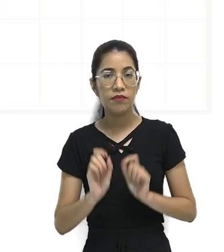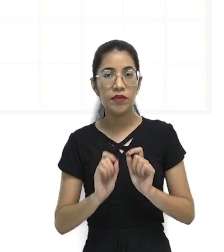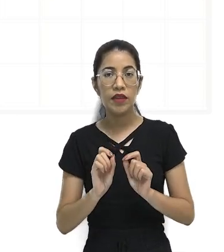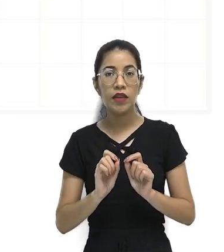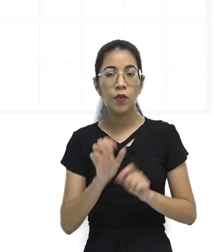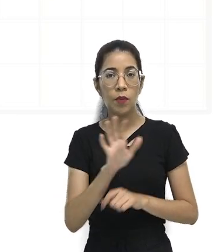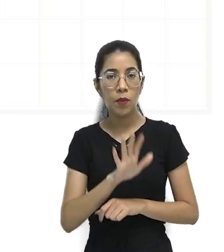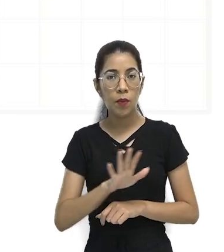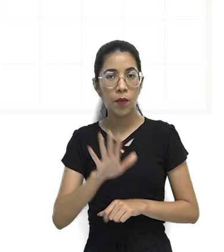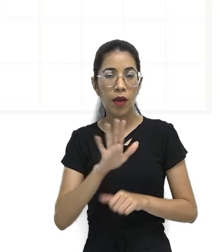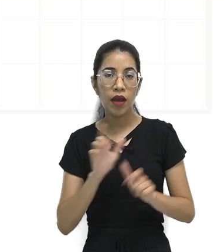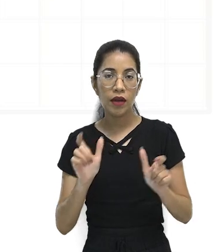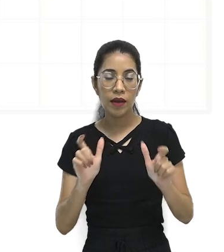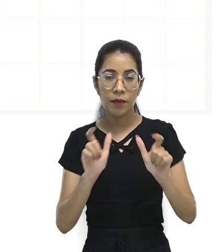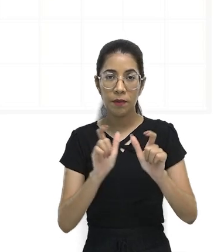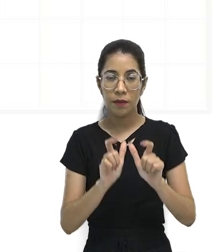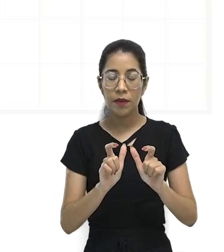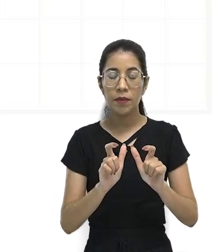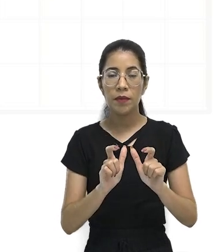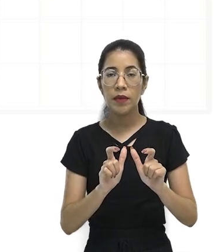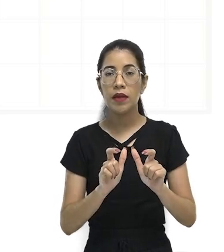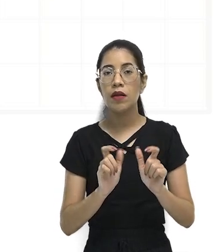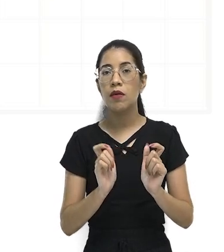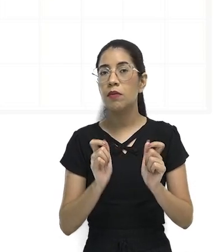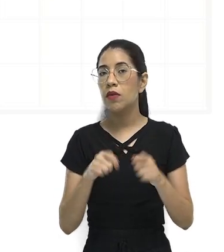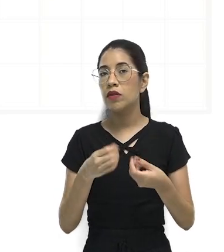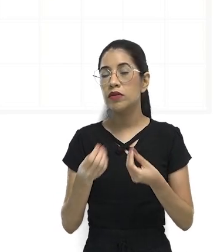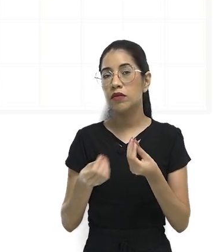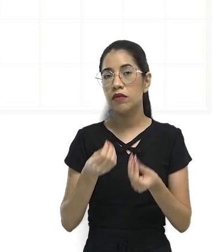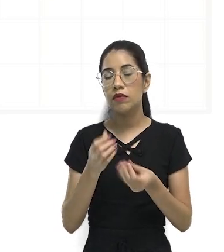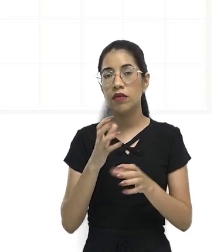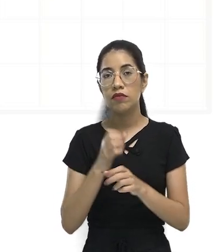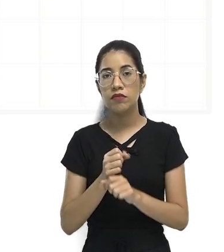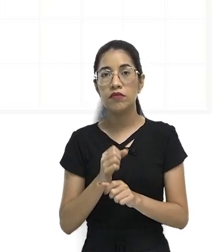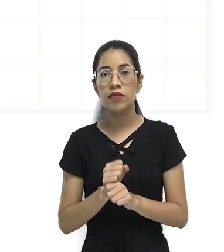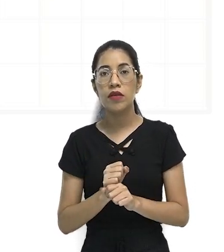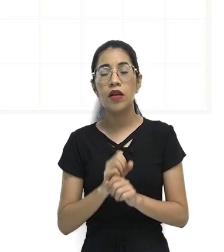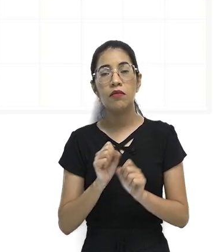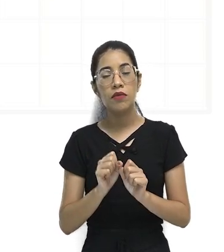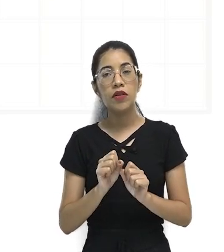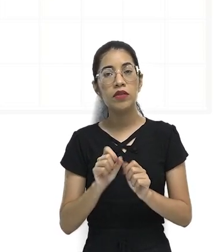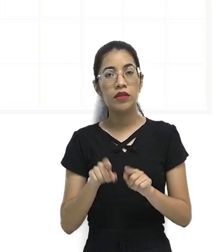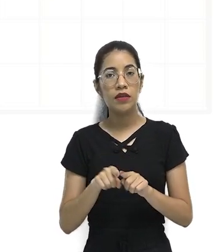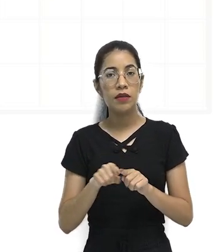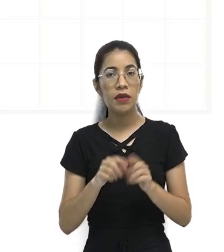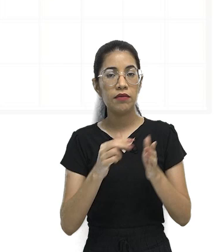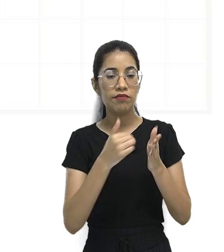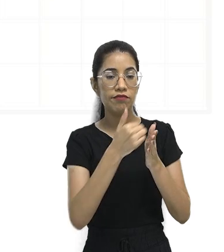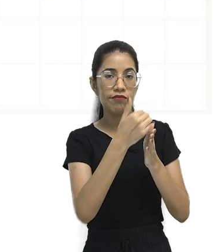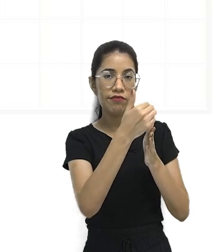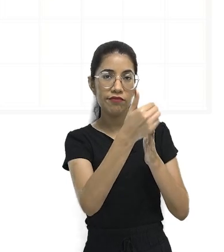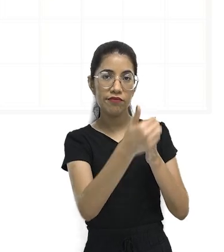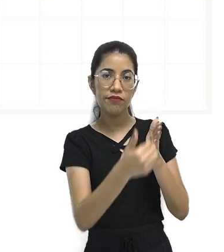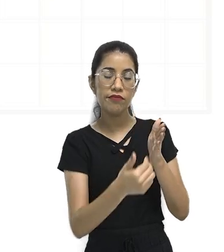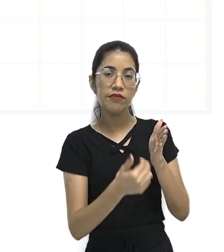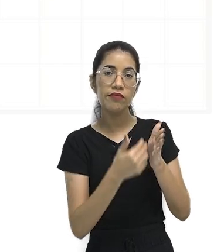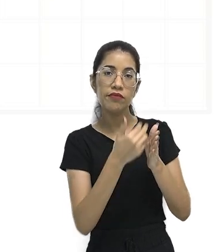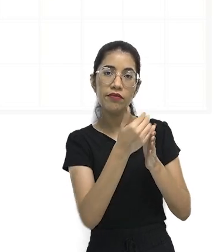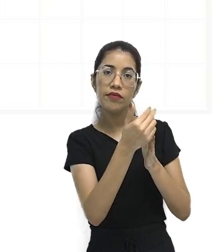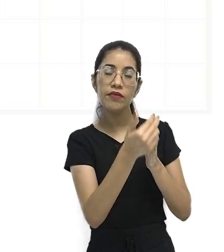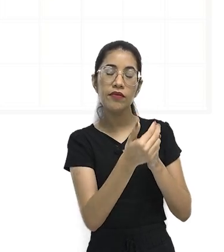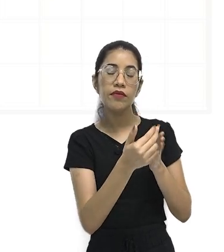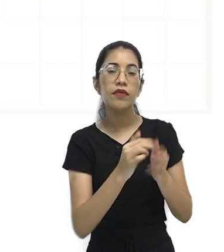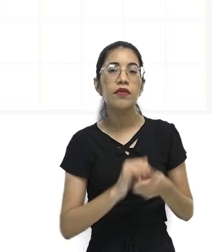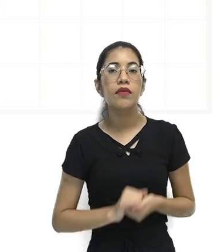uma área pequena, né? O que nós poderíamos fazer? A gente poderia desenhar, ó. Era só a gente